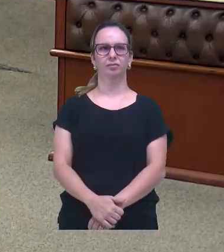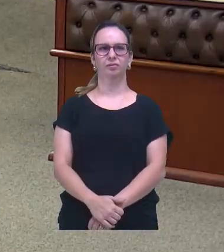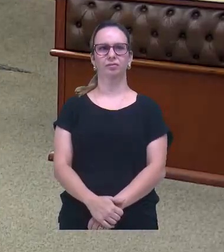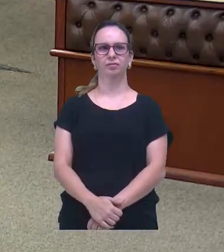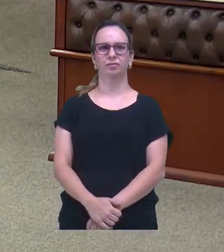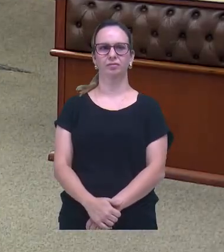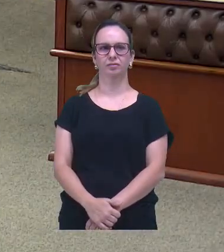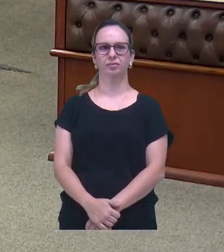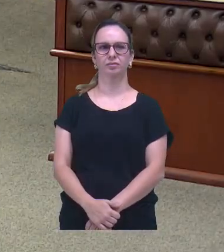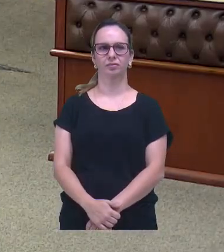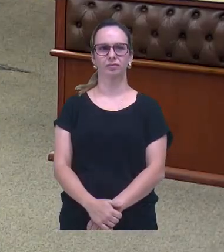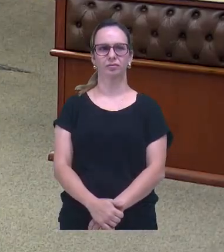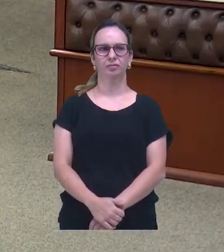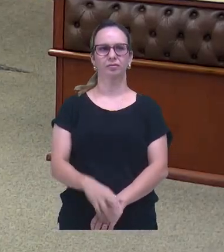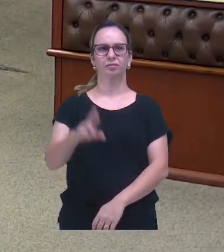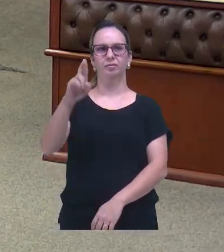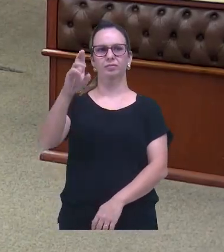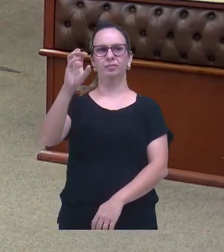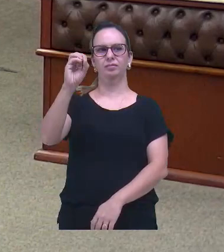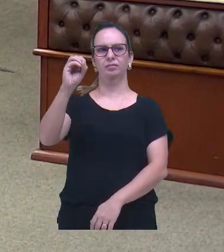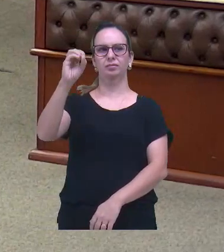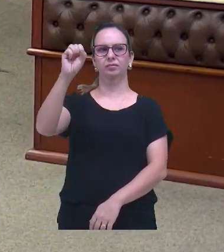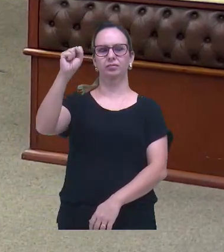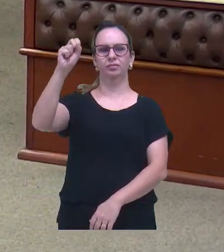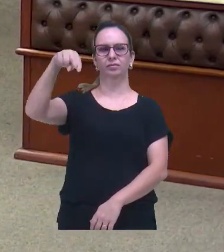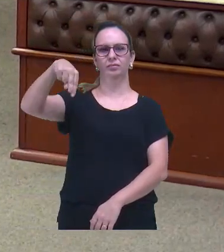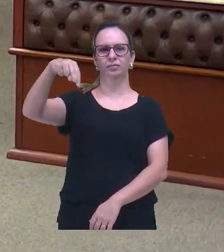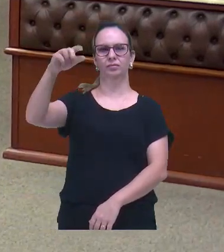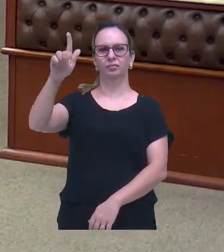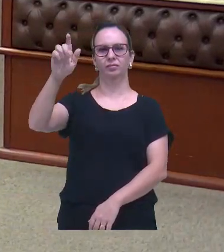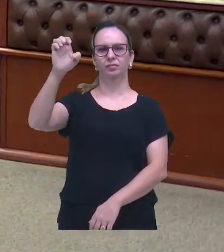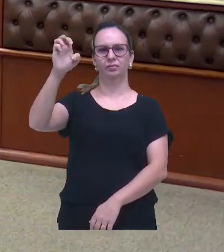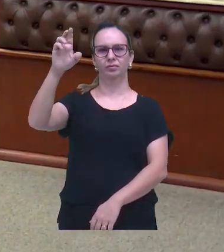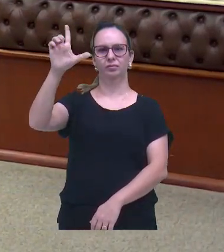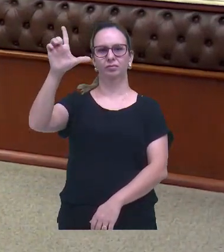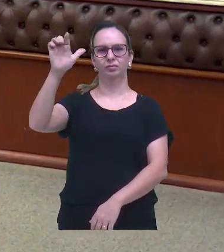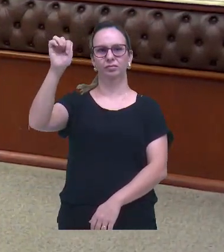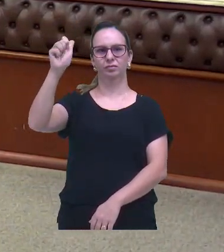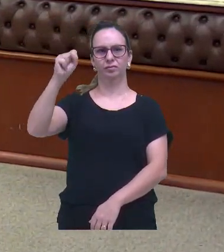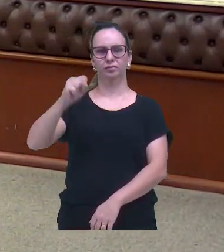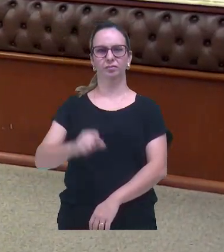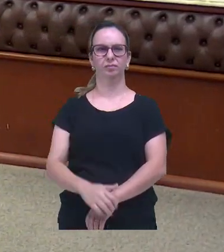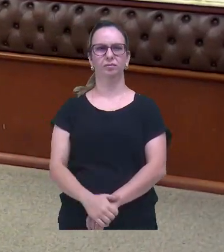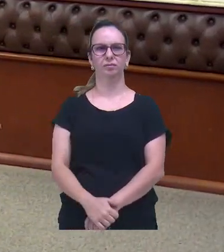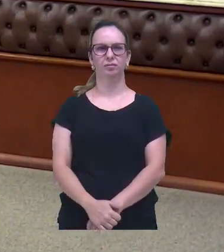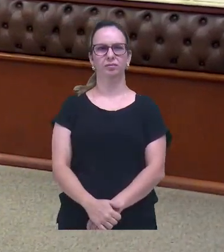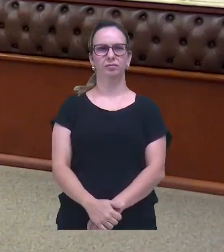A senhora Rosângela Camargo de Oliveira Flor, professora da Rede Municipal de Ensino.